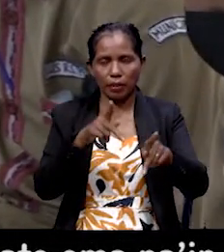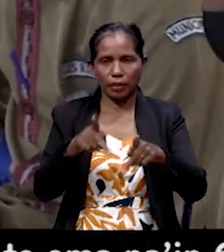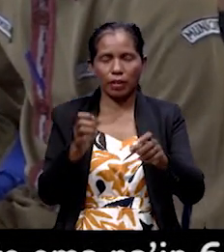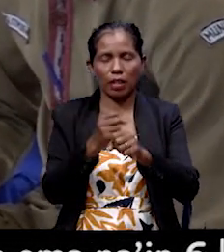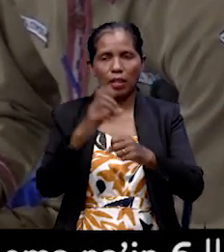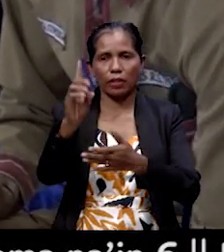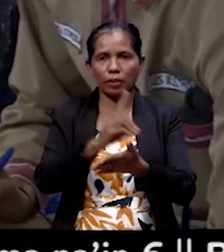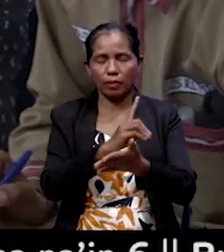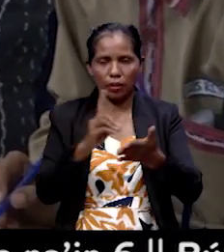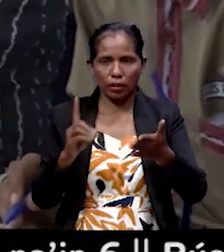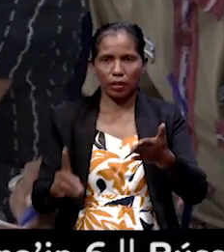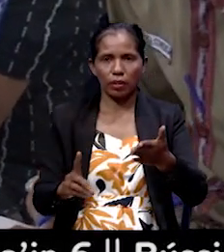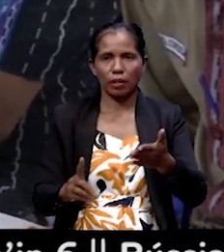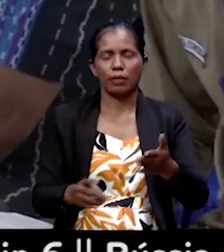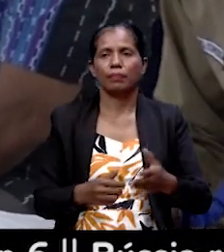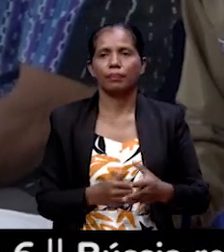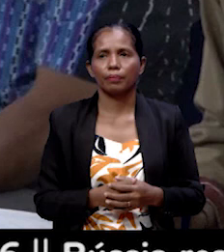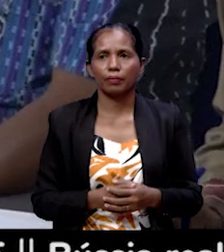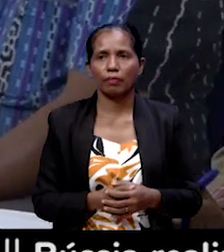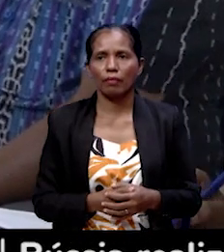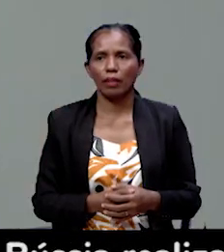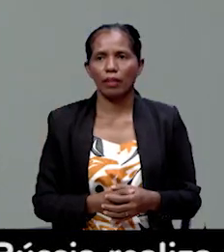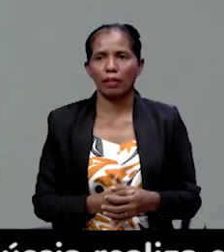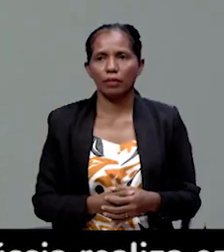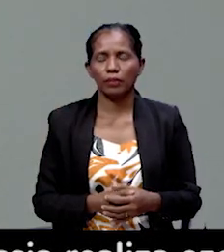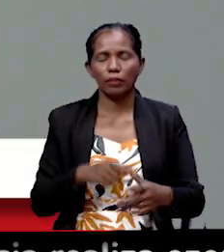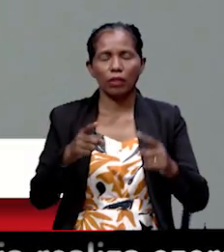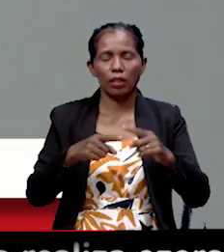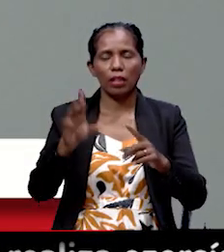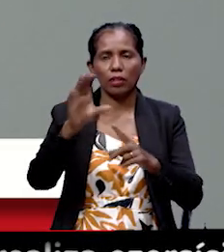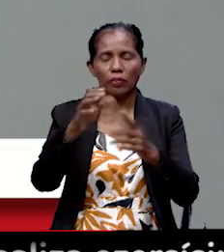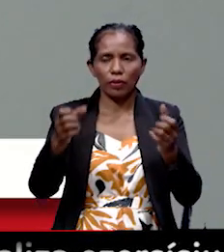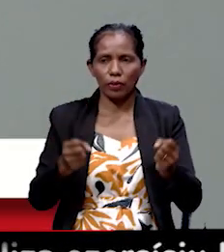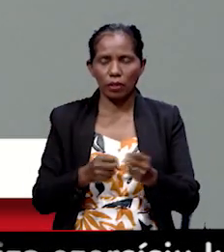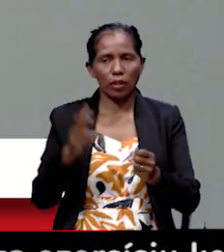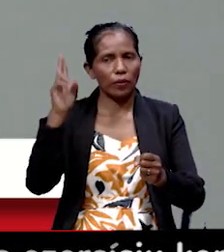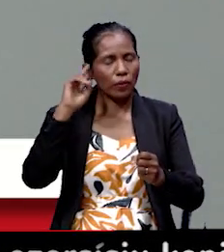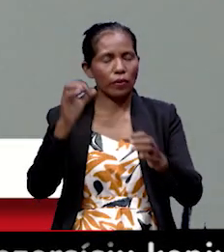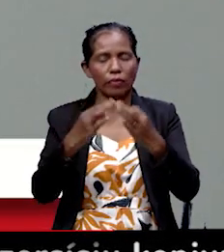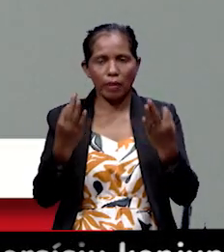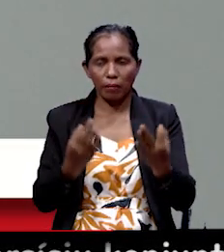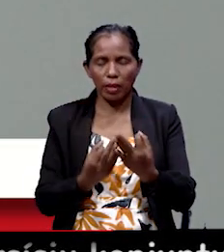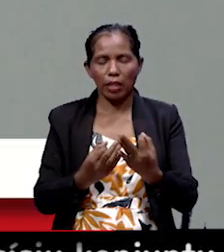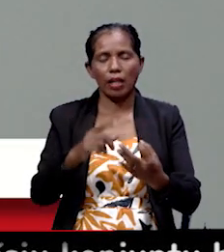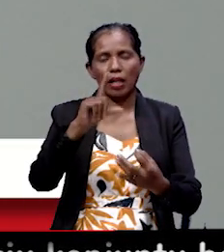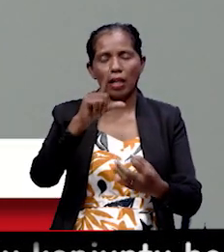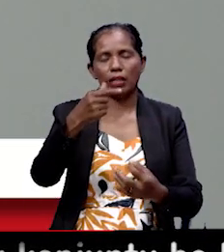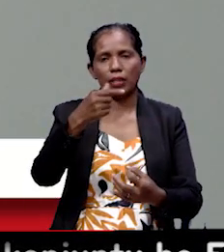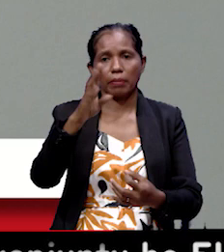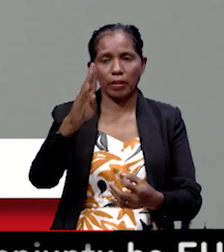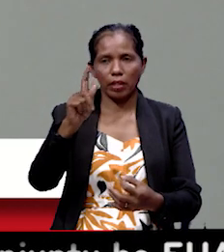halo discriminação bamalu. Bahira, chefe suku Sira, rona kata família da comunidade, despreza